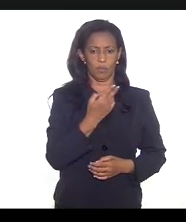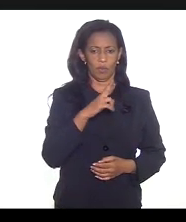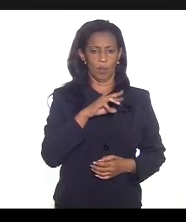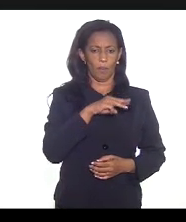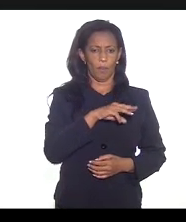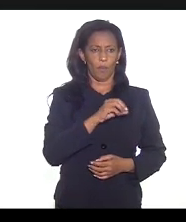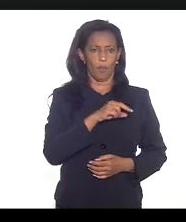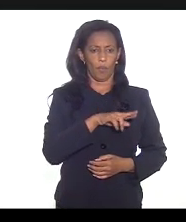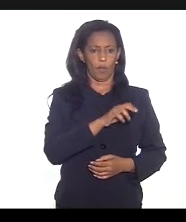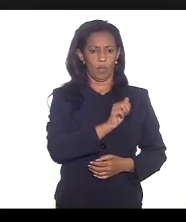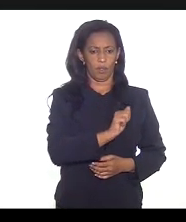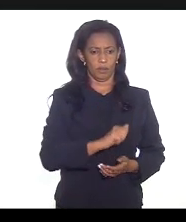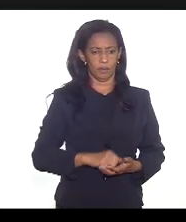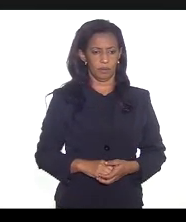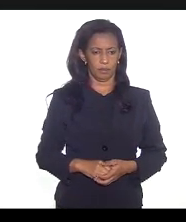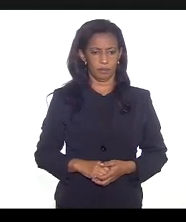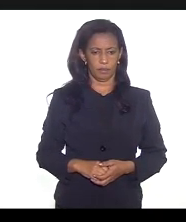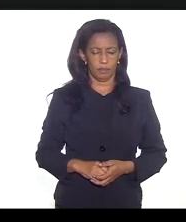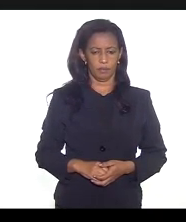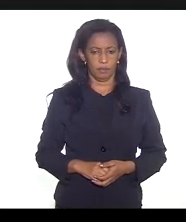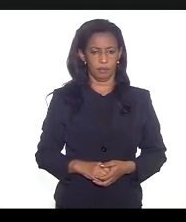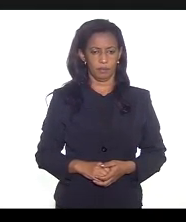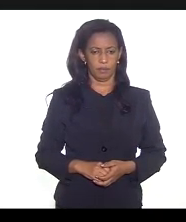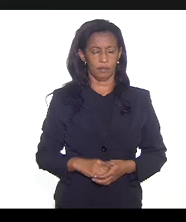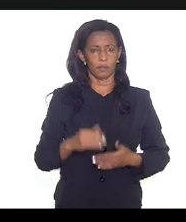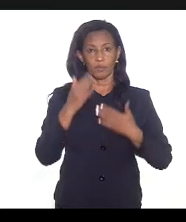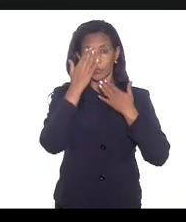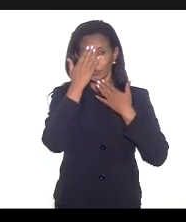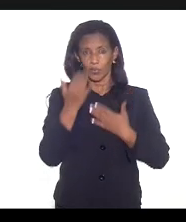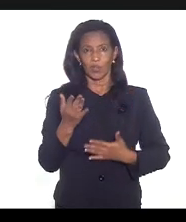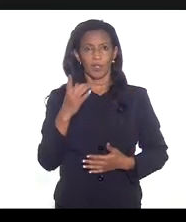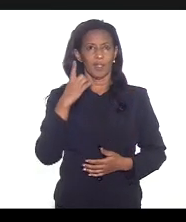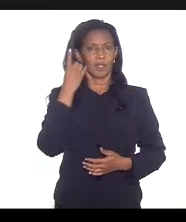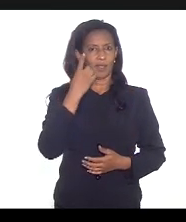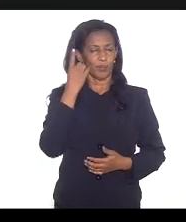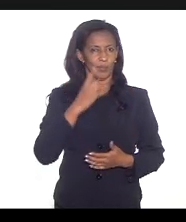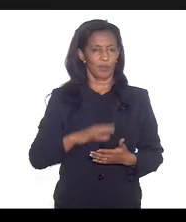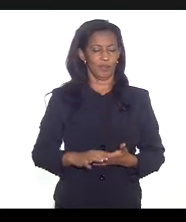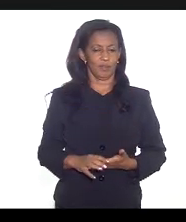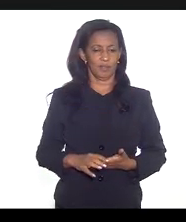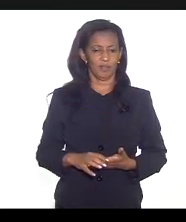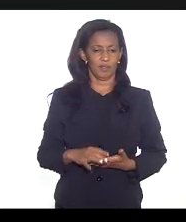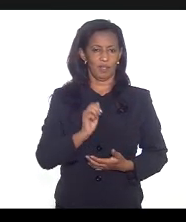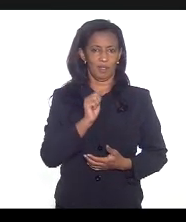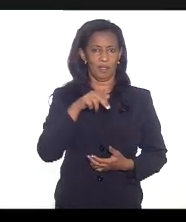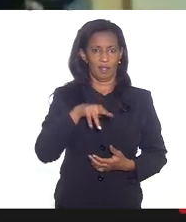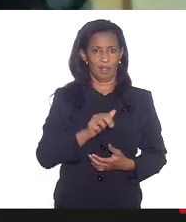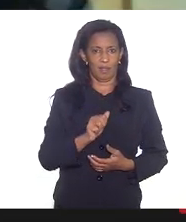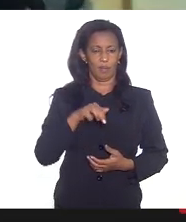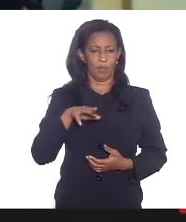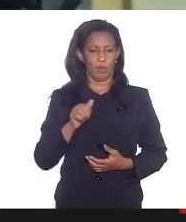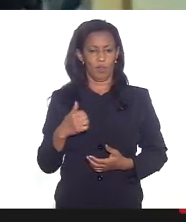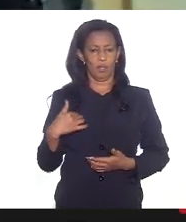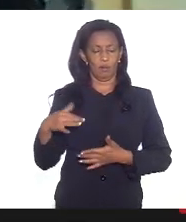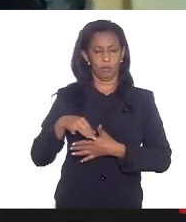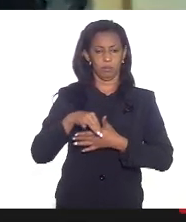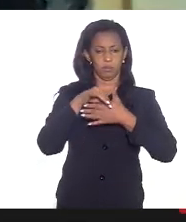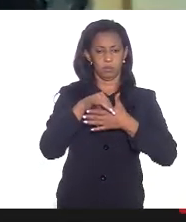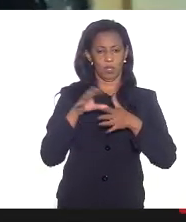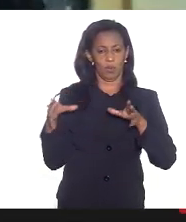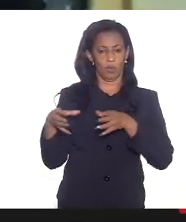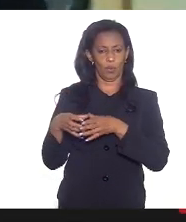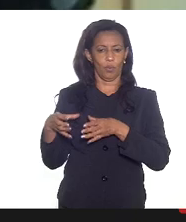favor é muito obrigado para matar Ótica E aí meu nome é morena eu tô aqui representando